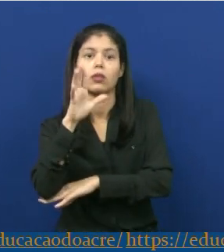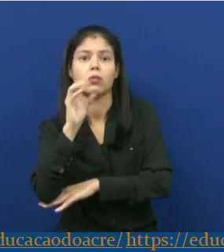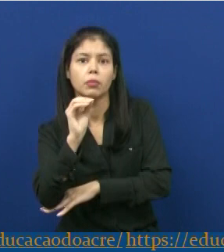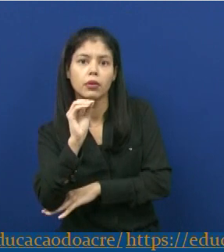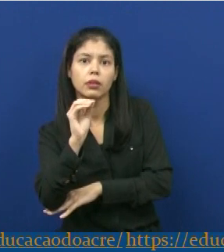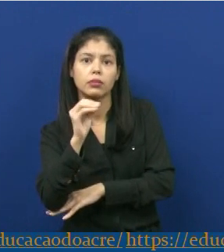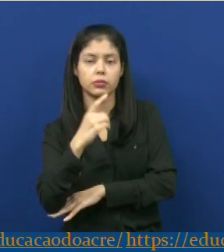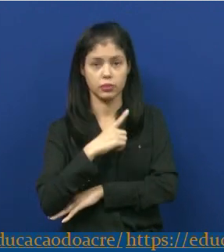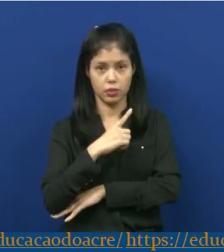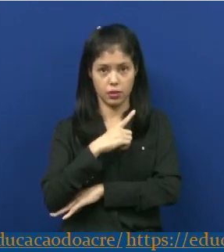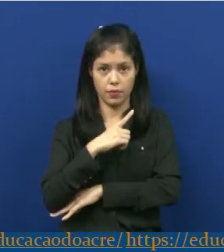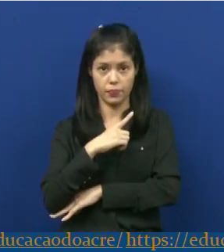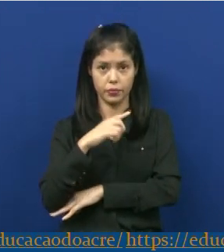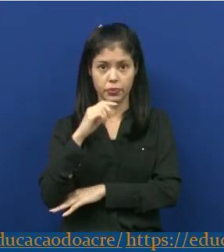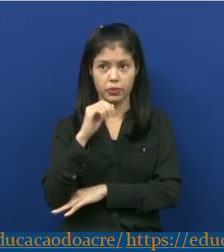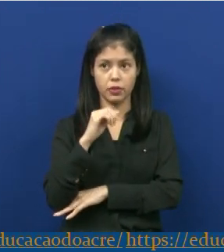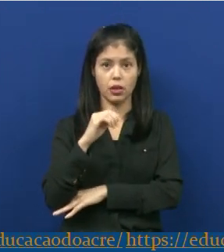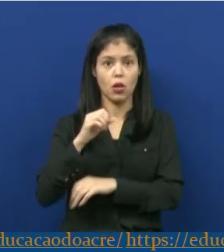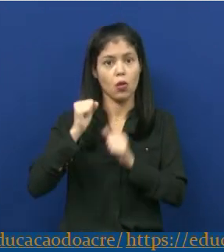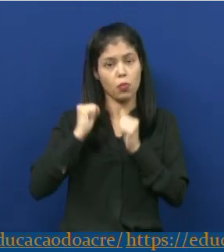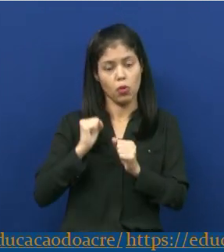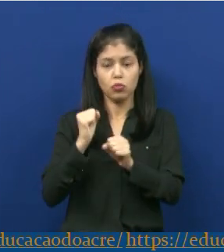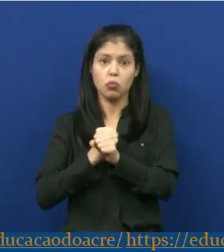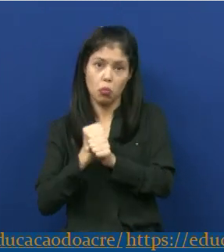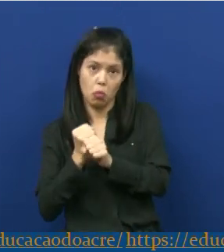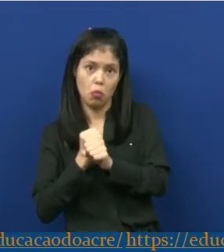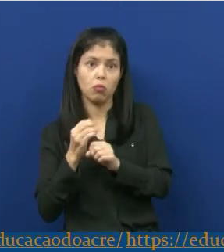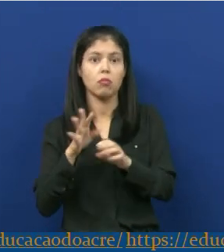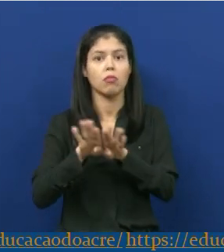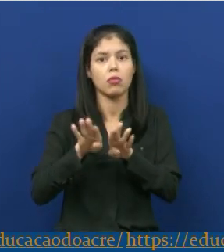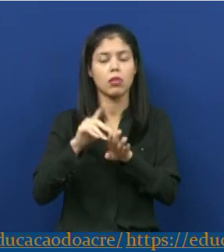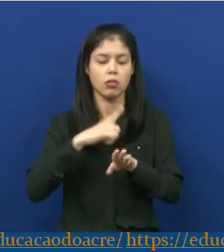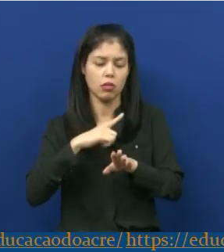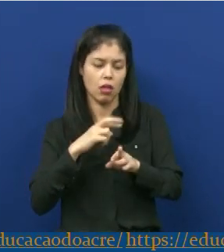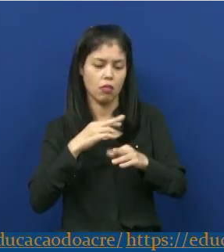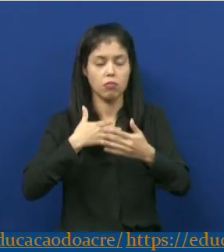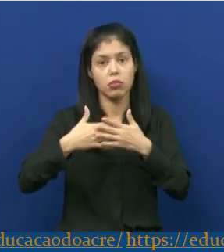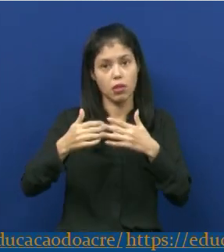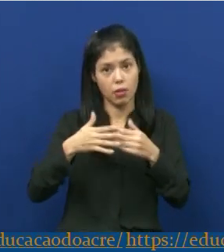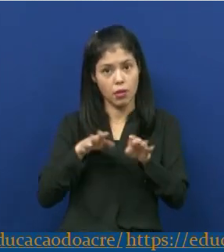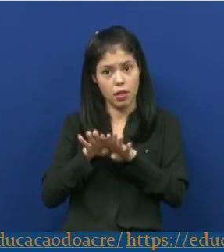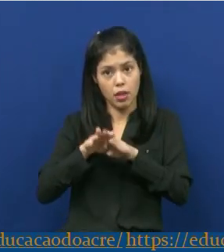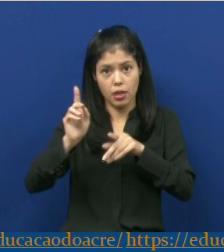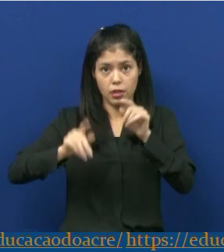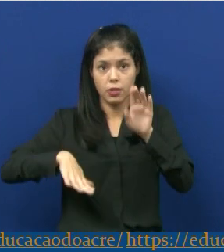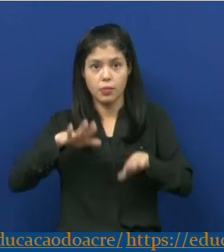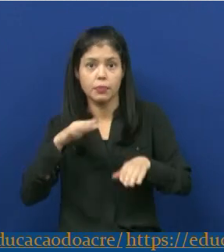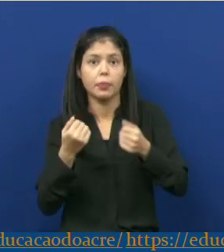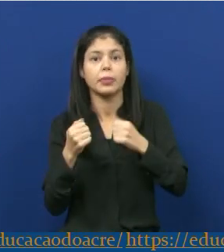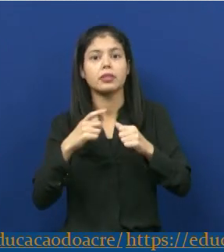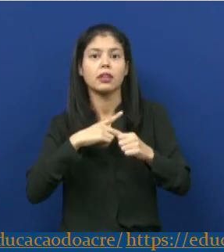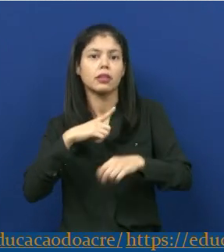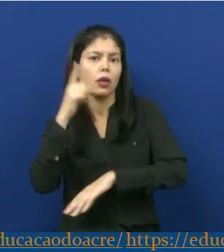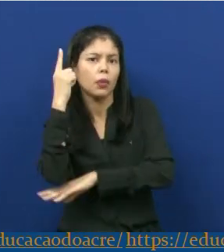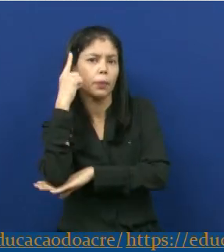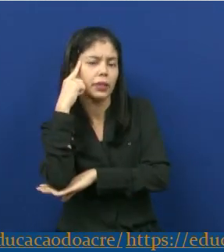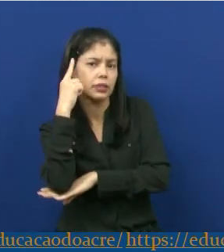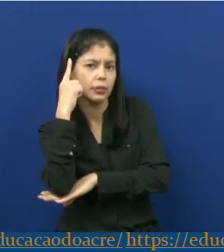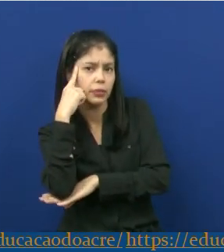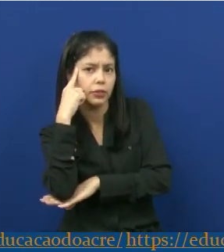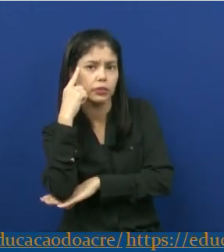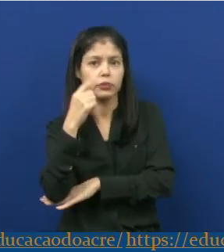todo indicativo de que uma obra possa ou não ser bela depende exclusivamente do seu